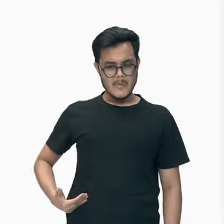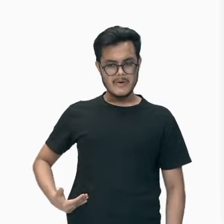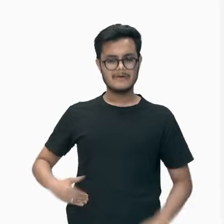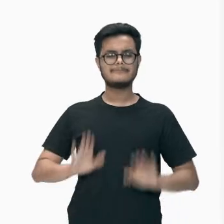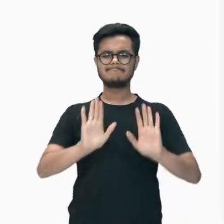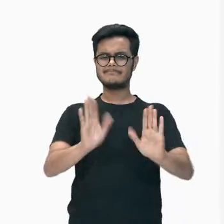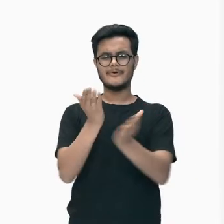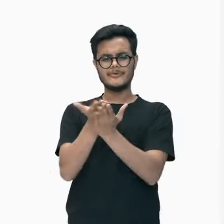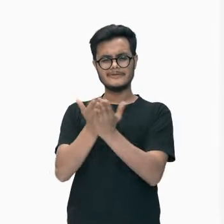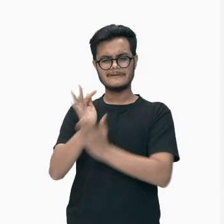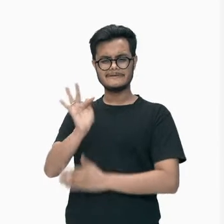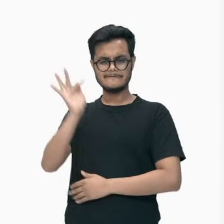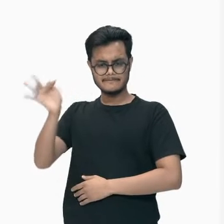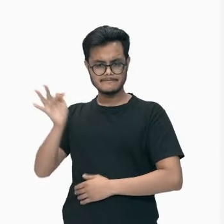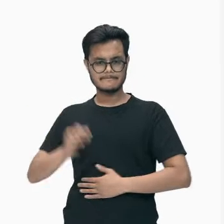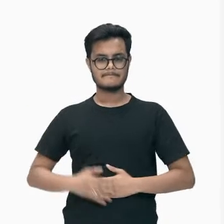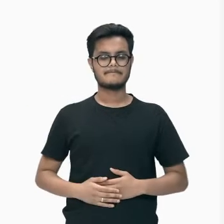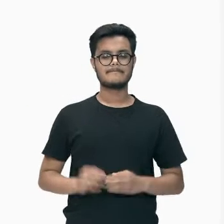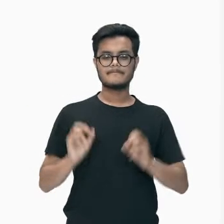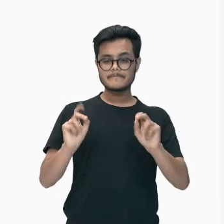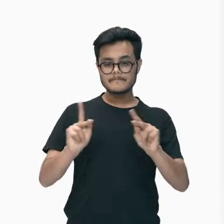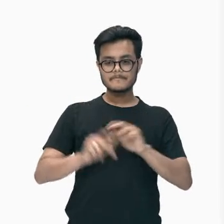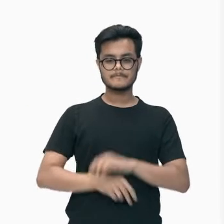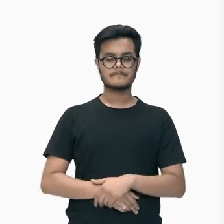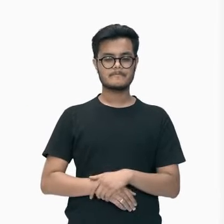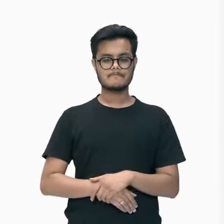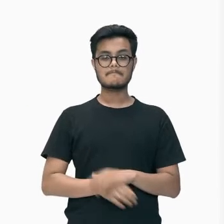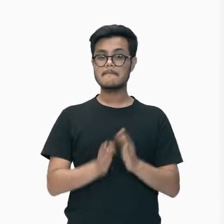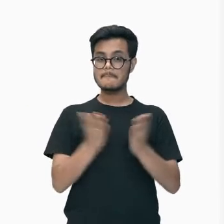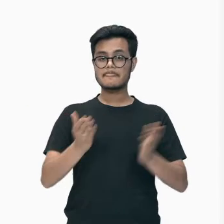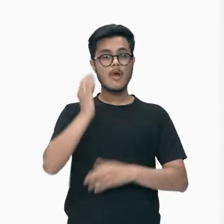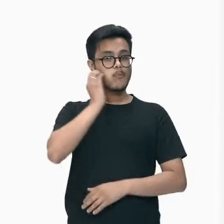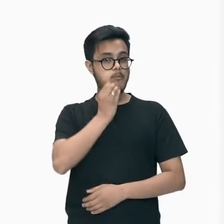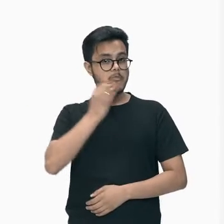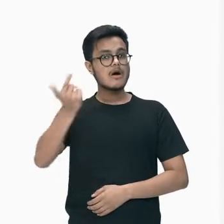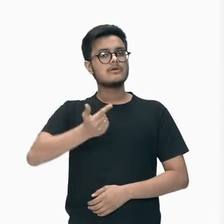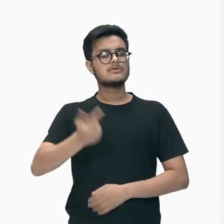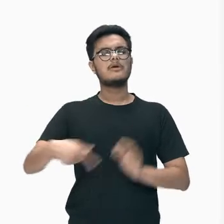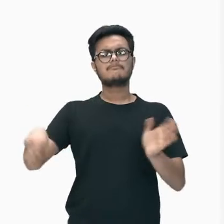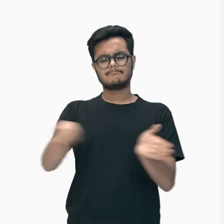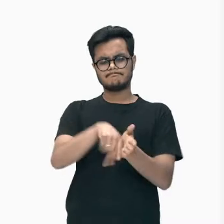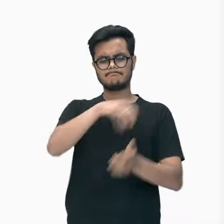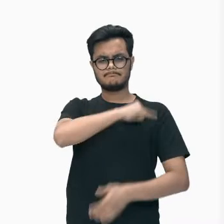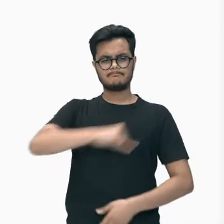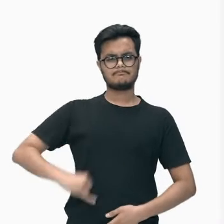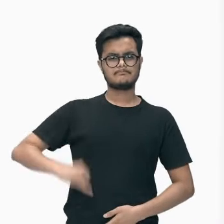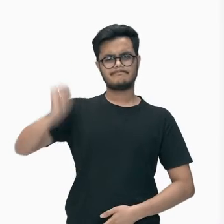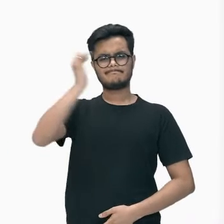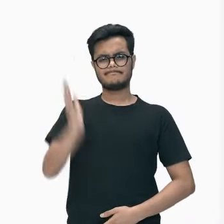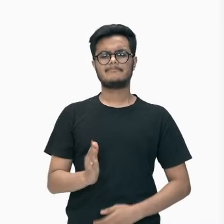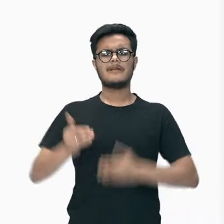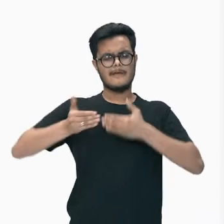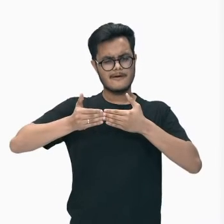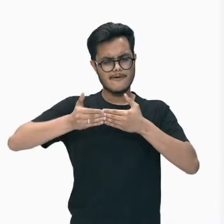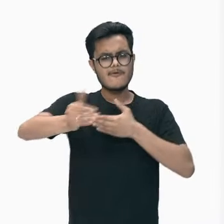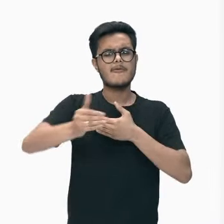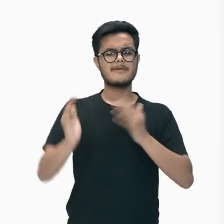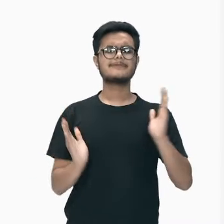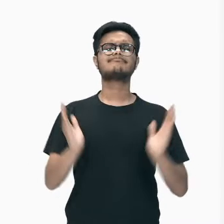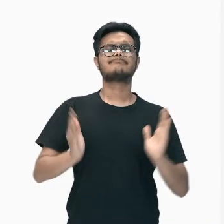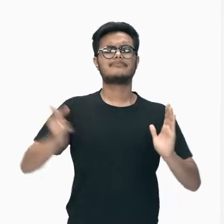a alguns dias, né, posteriormente, certo? Então, Dom Pedro, imperador, começa então o nosso segundo